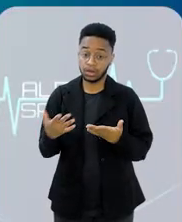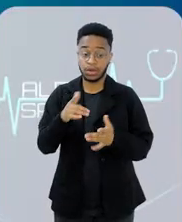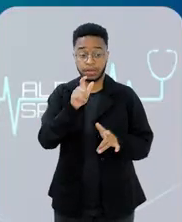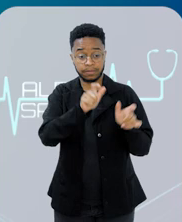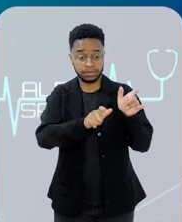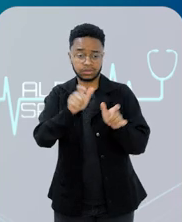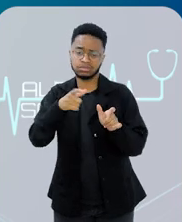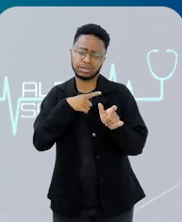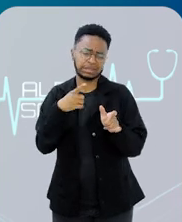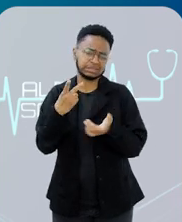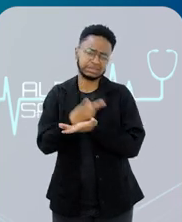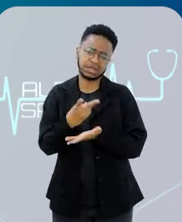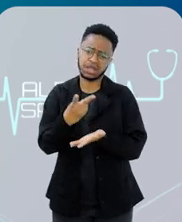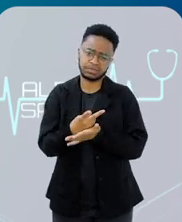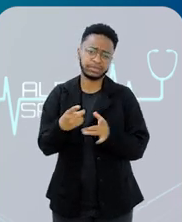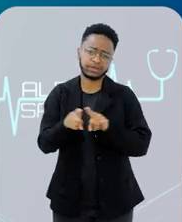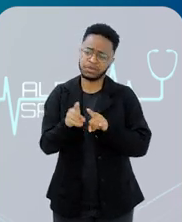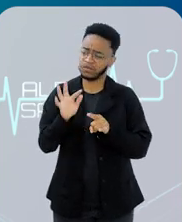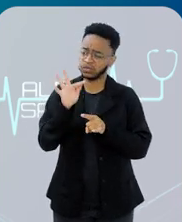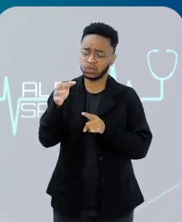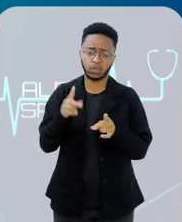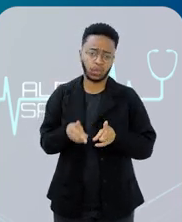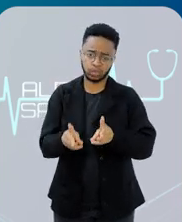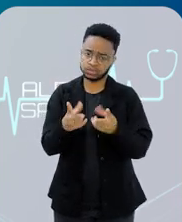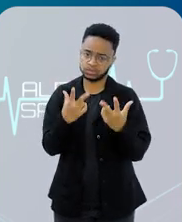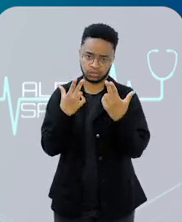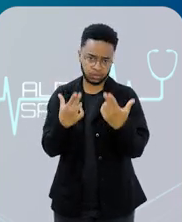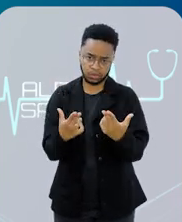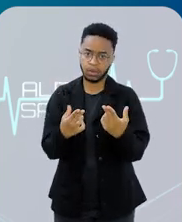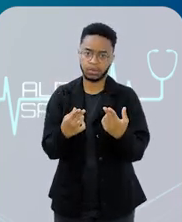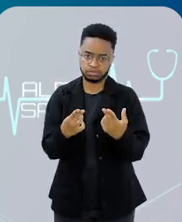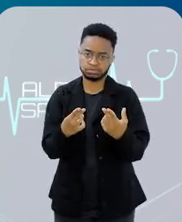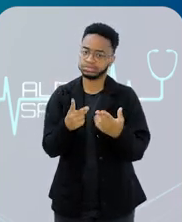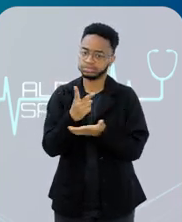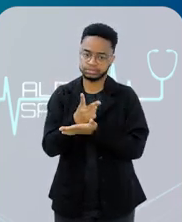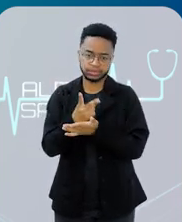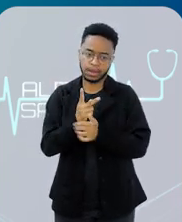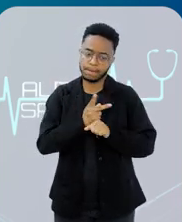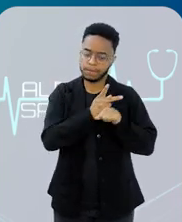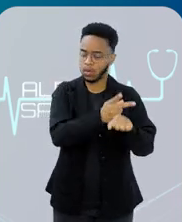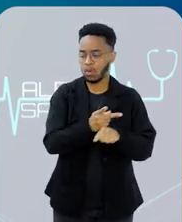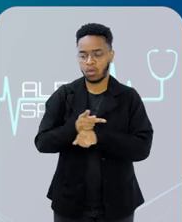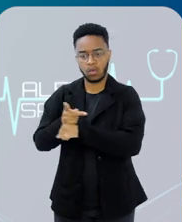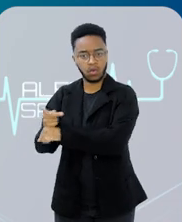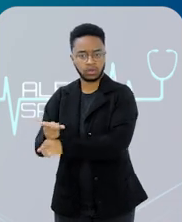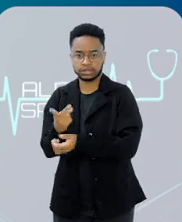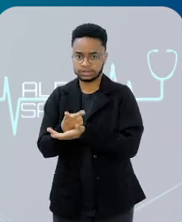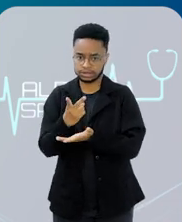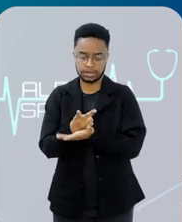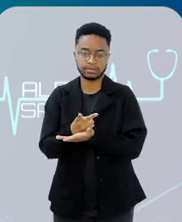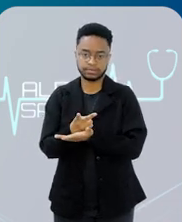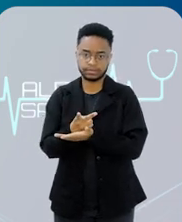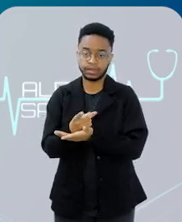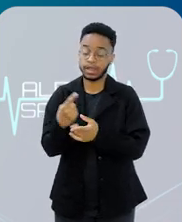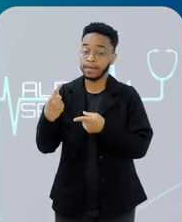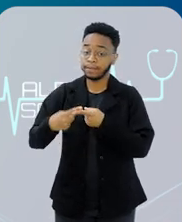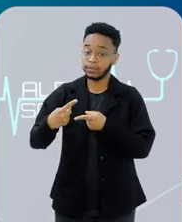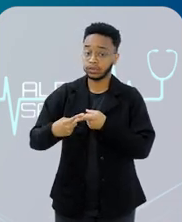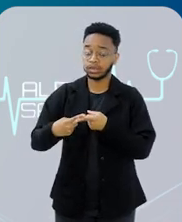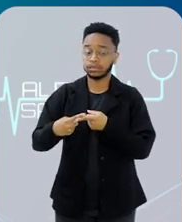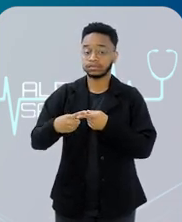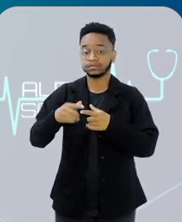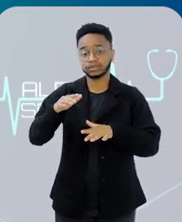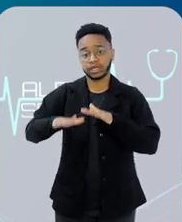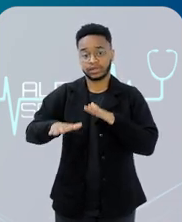Esse público ele sempre existiu e ele sempre vai existir ao mastologista, ao cirurgião plástico, porque ele